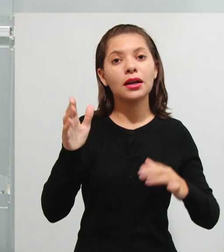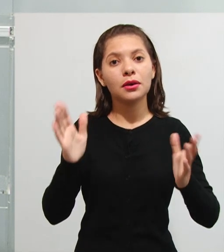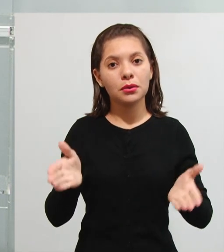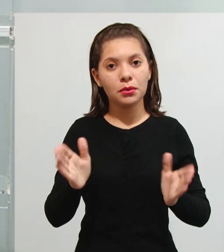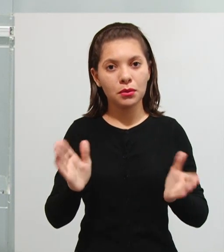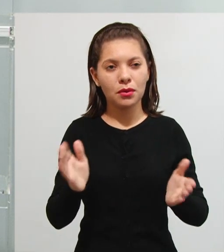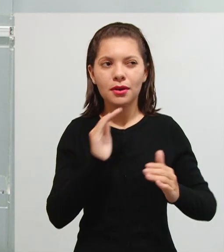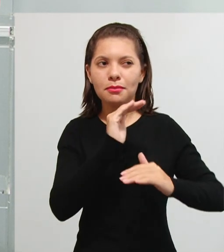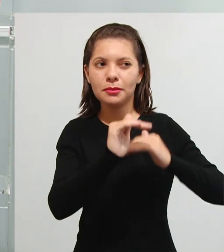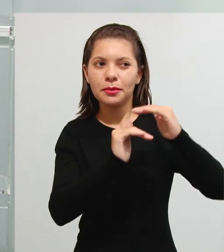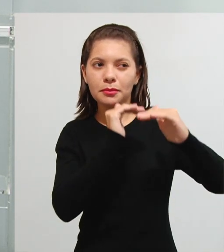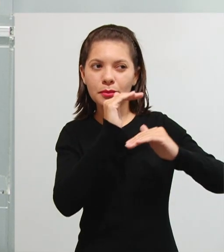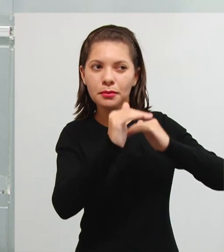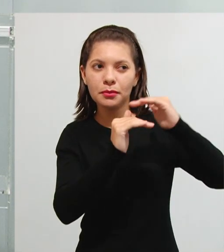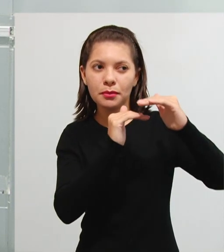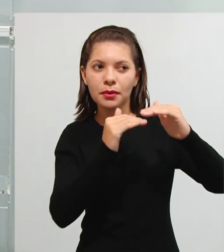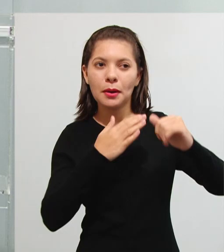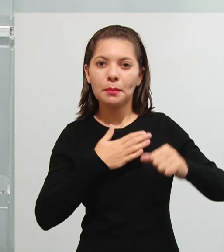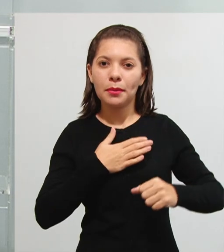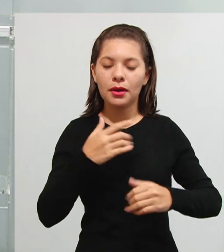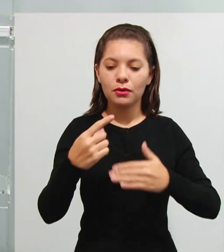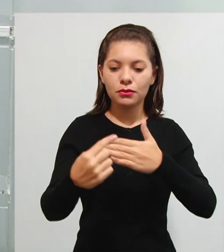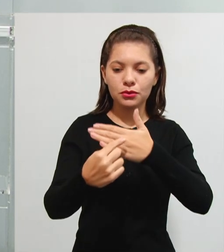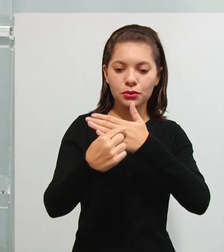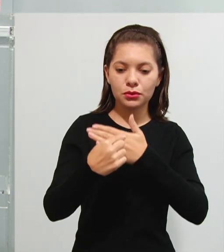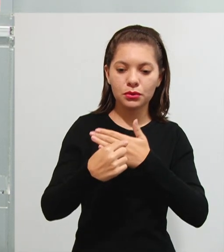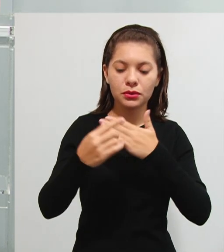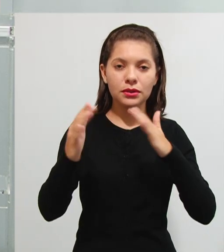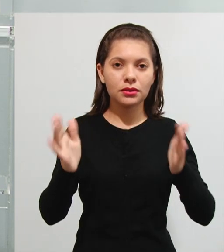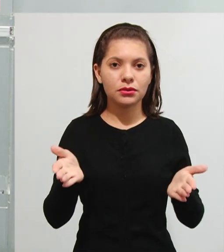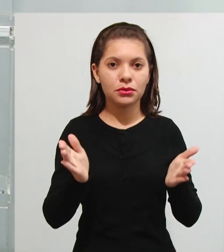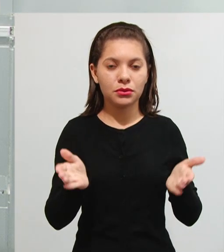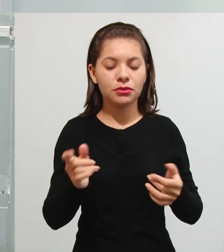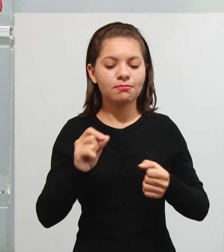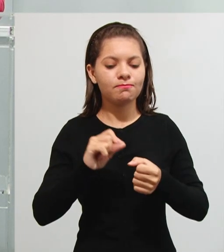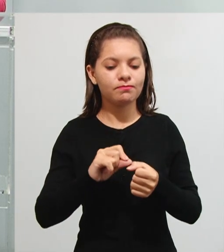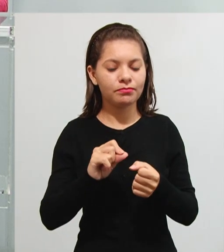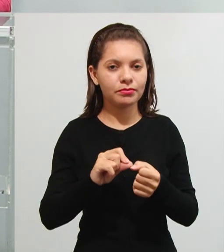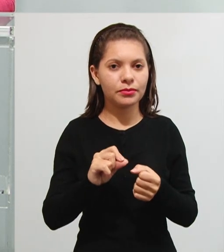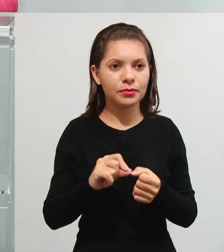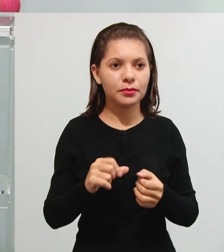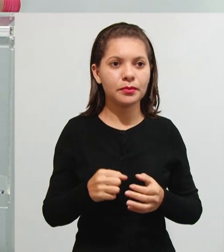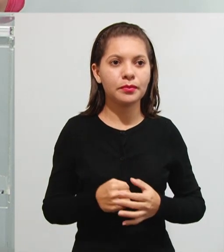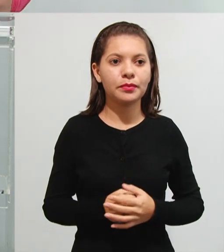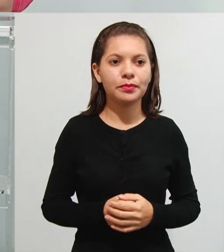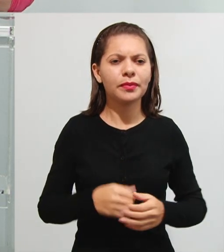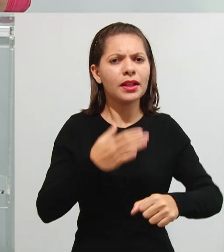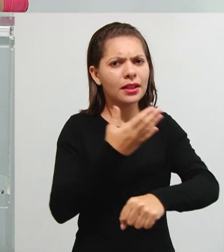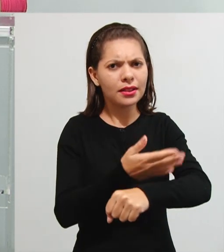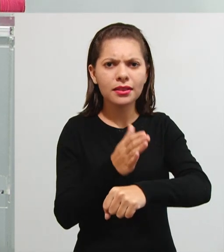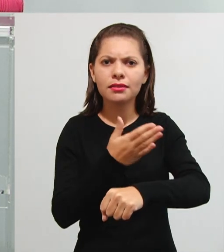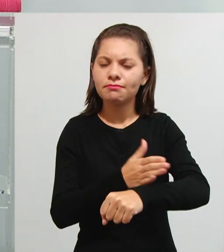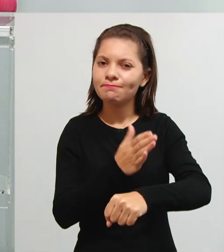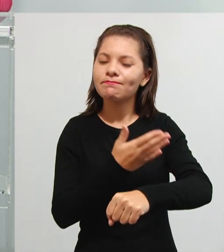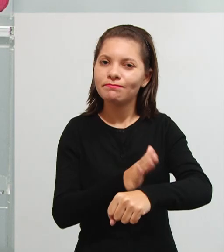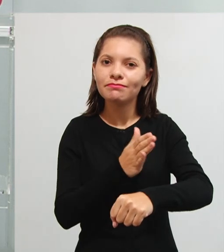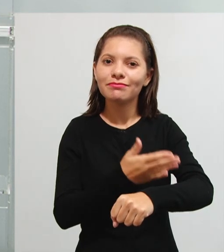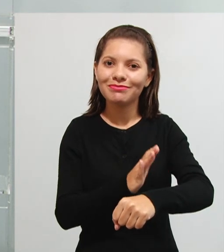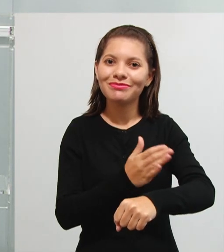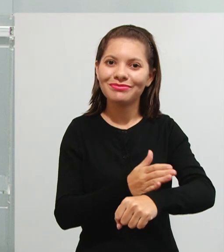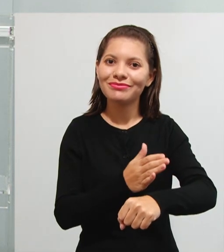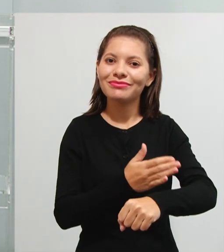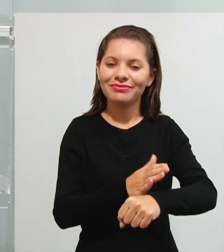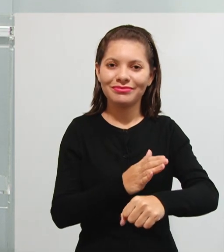desenvolvendo as minhas funções atuais porque eu tô fazendo né é treino mesmo assim como